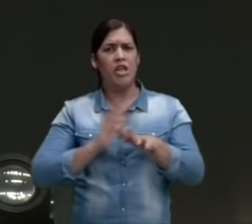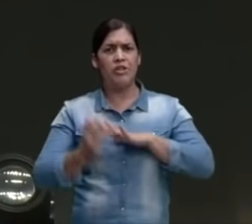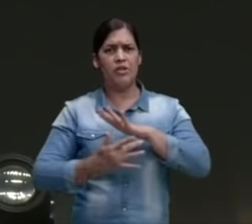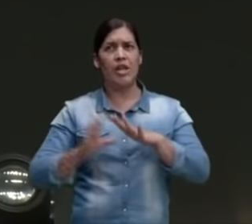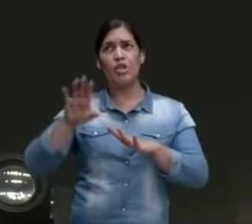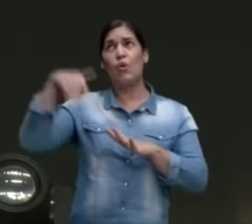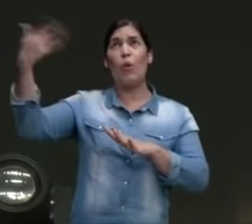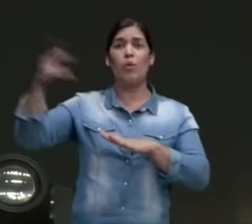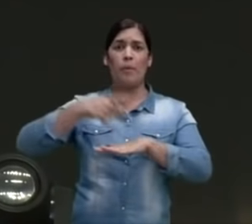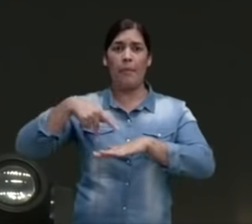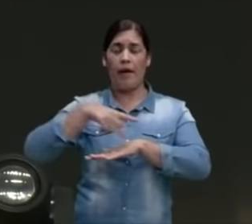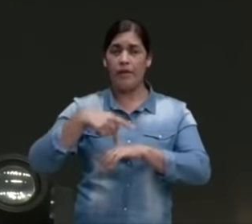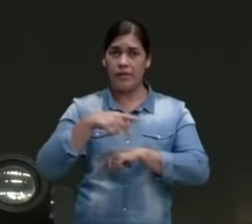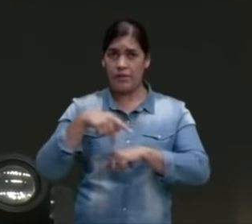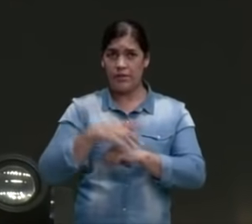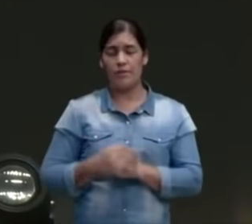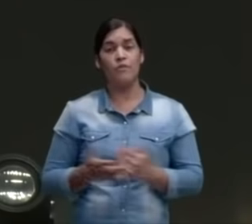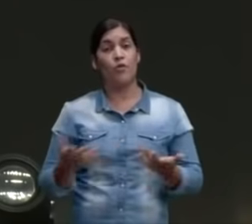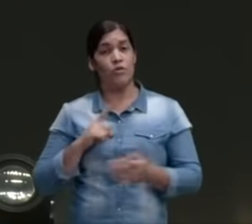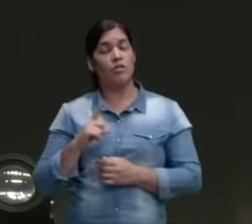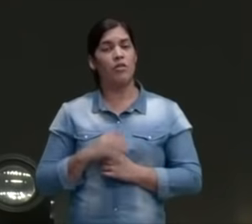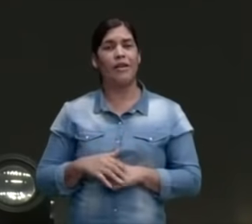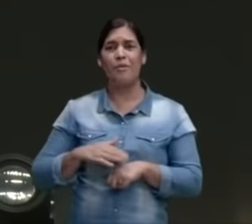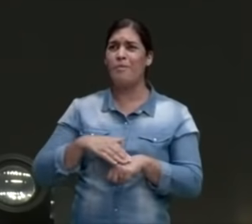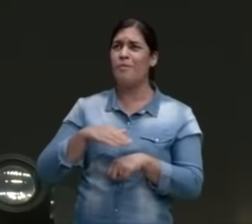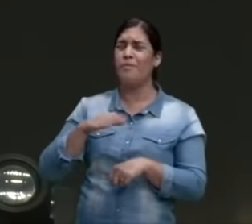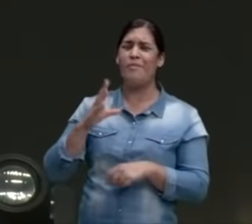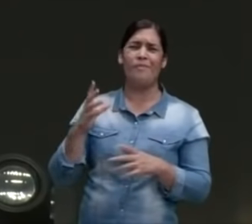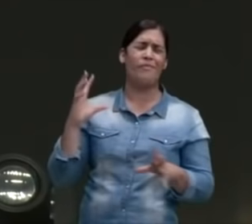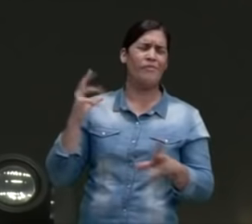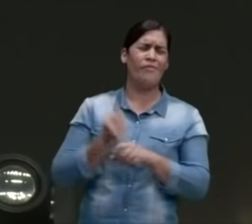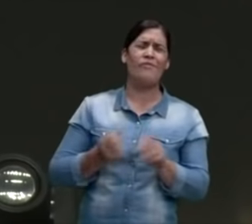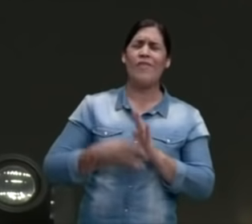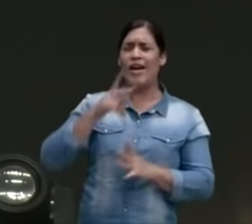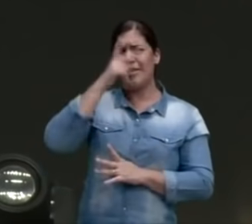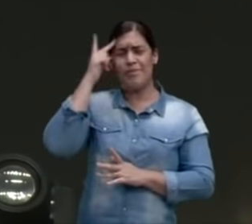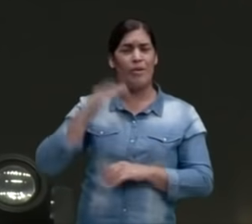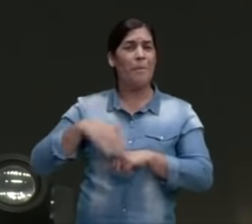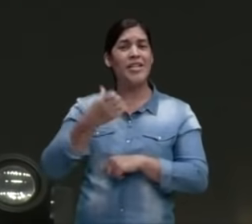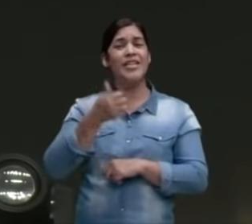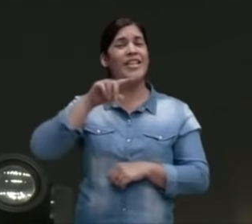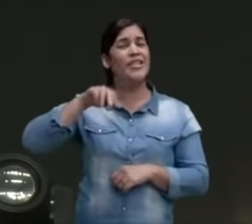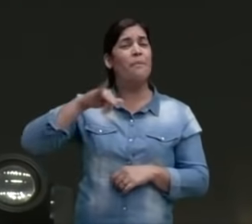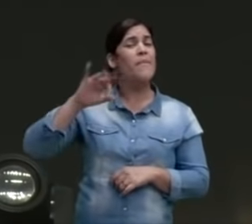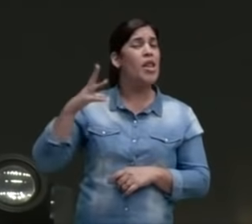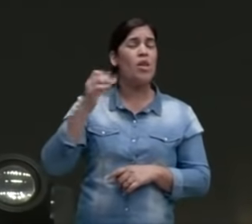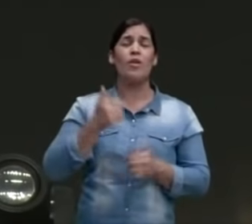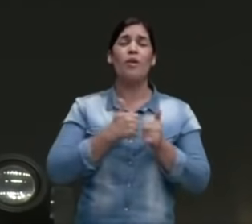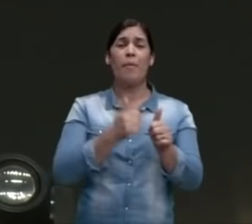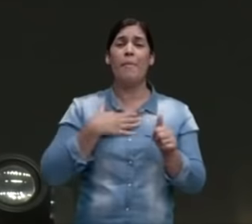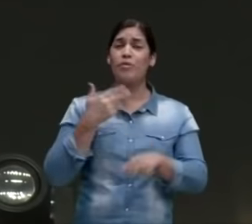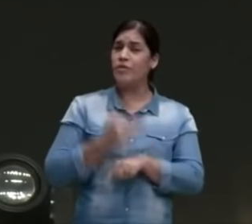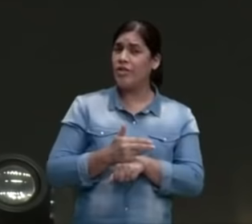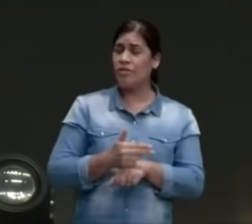mais de 1.200.000 pessoas assistem os meus vídeos. Então, olha o poder da internet. Onde que teria igreja